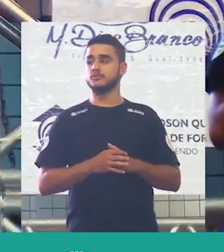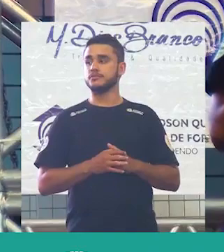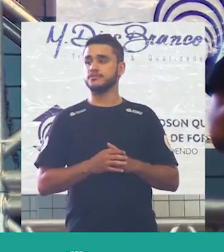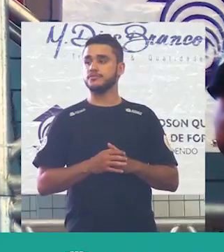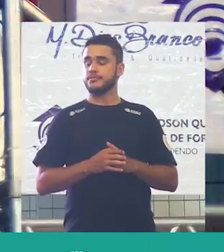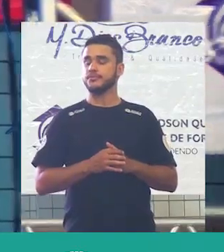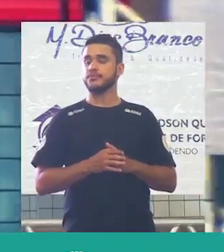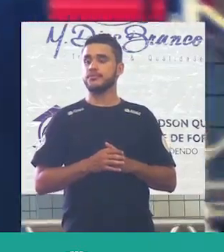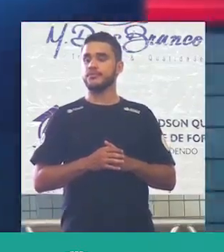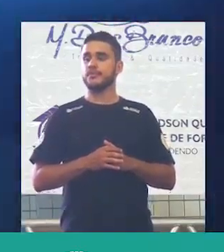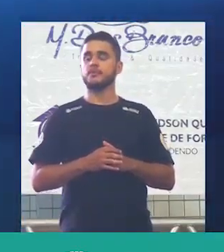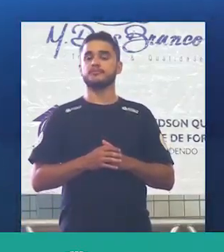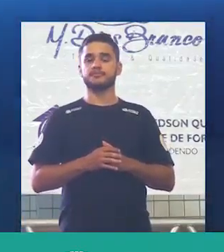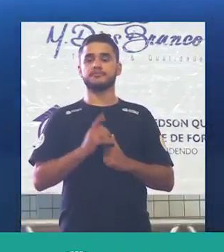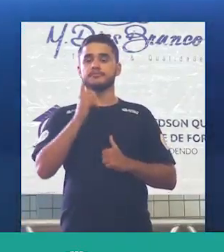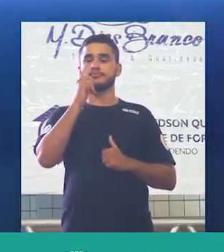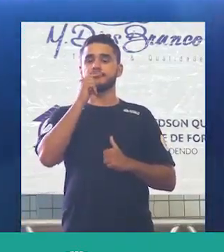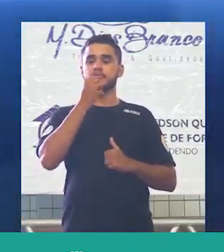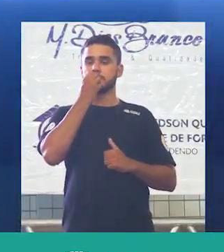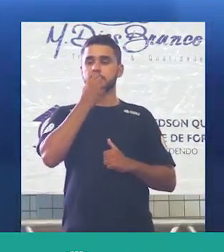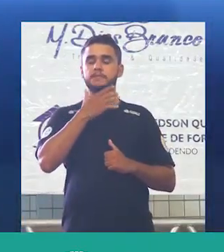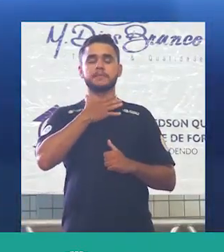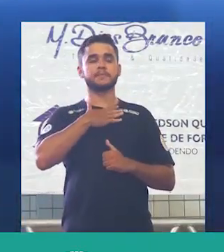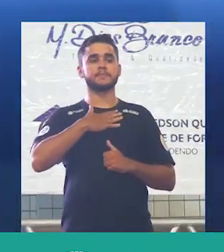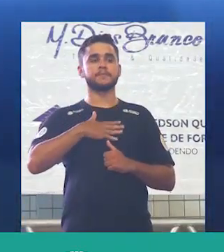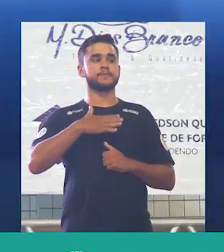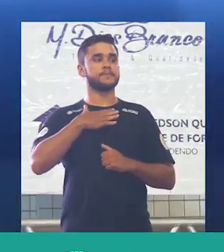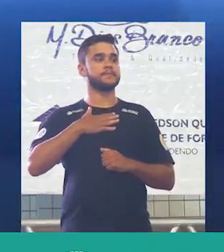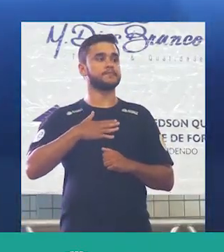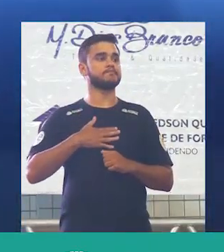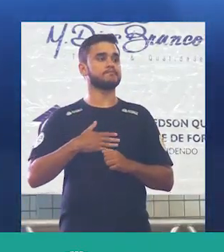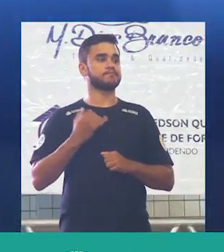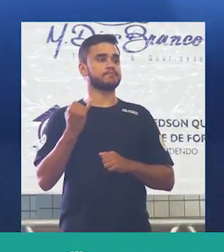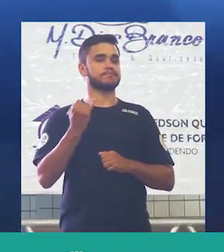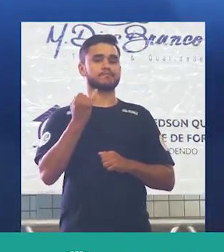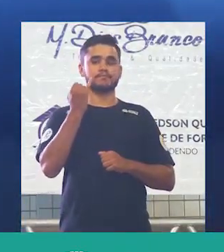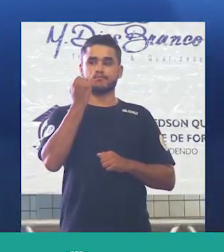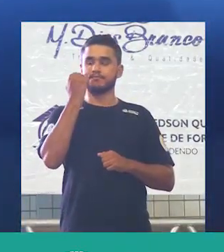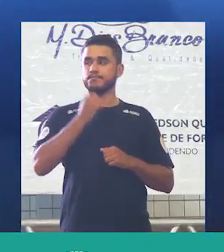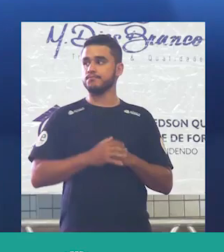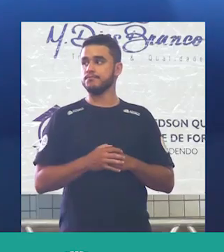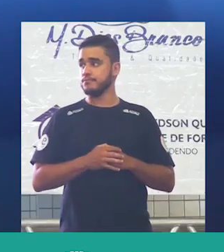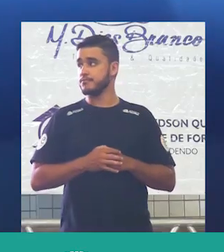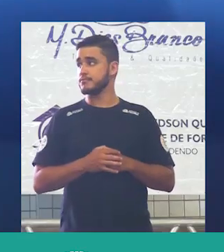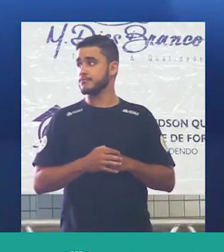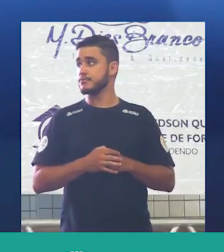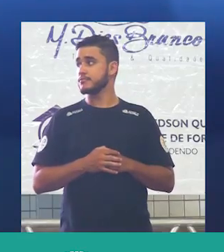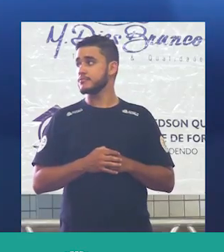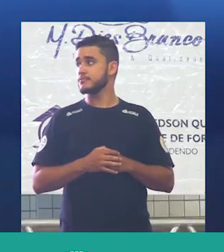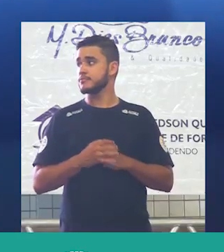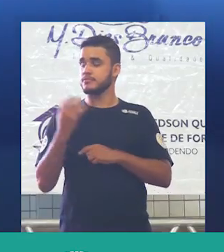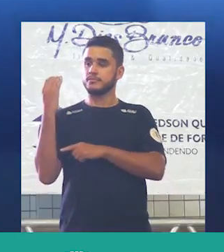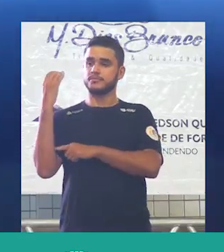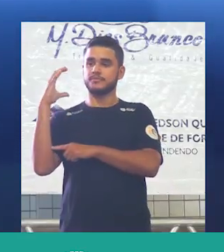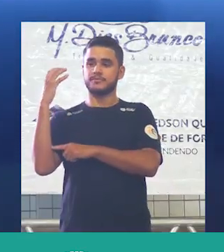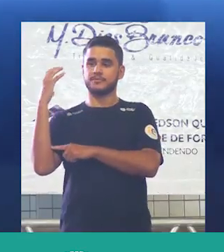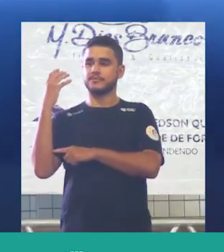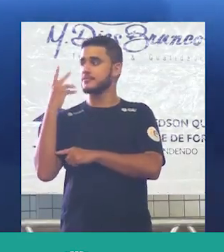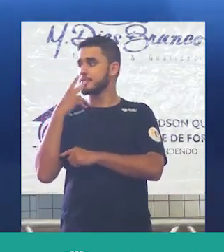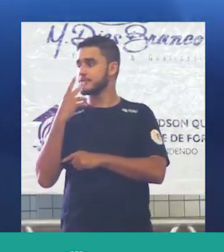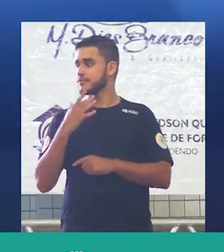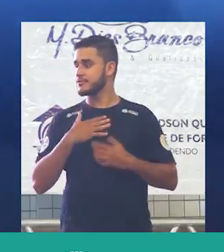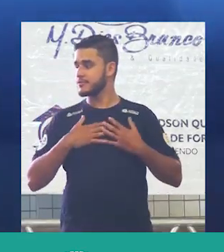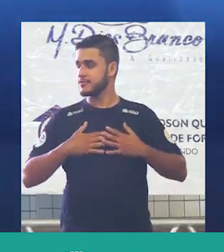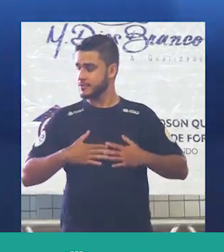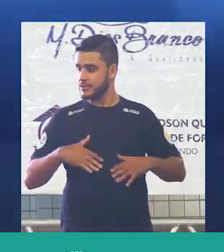Prontinho, uma águazinha, né, que é importante. Tenho medo desse ventilador aqui tão forte, ainda bem que eu